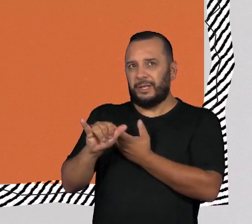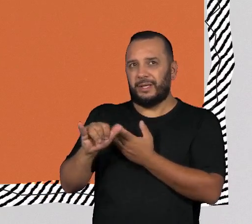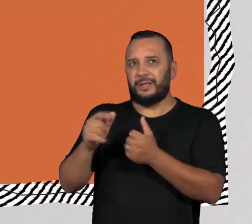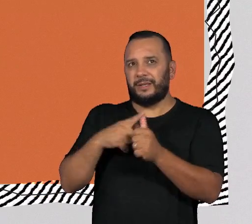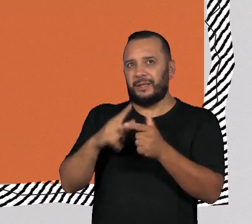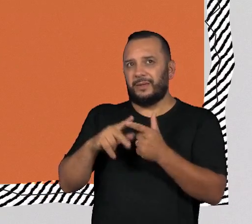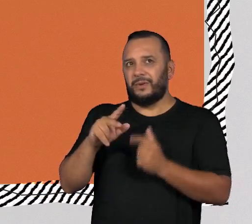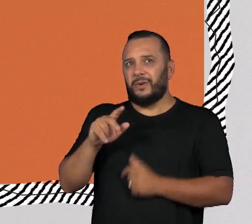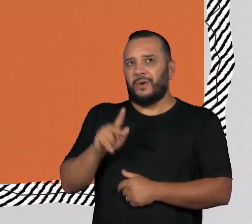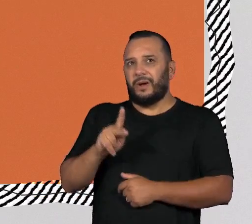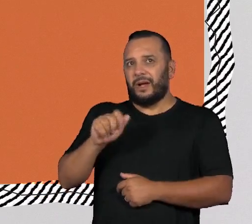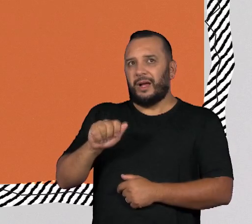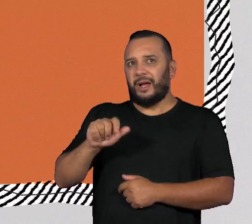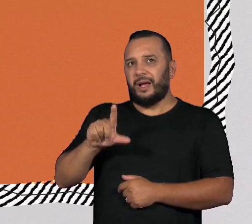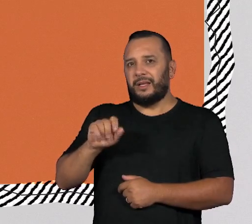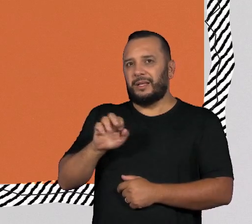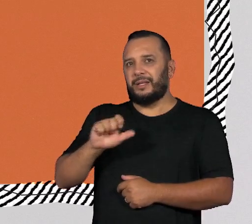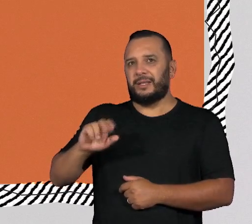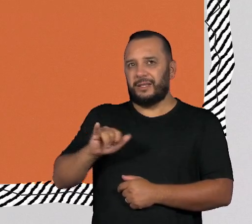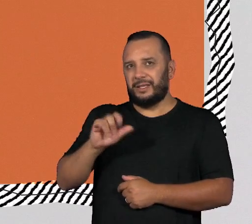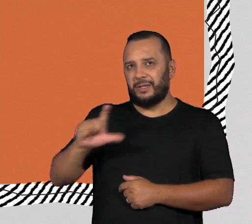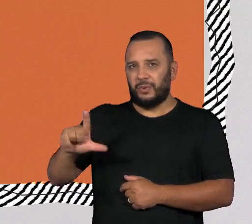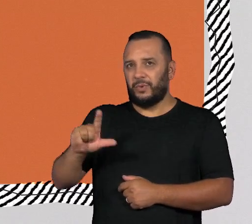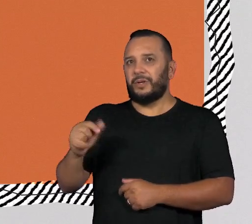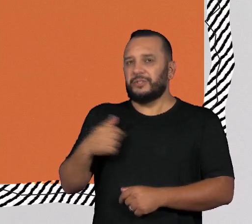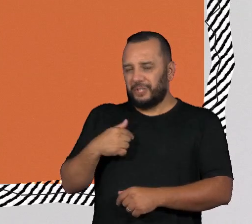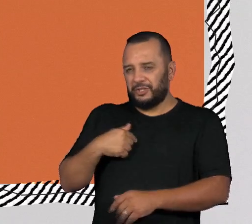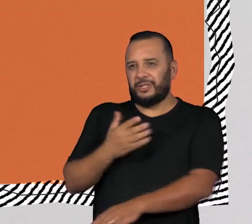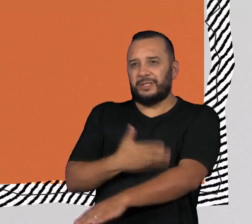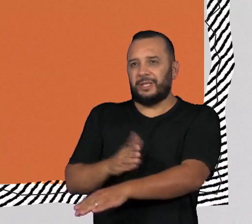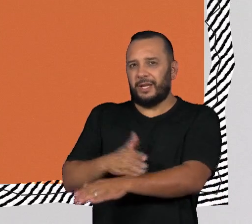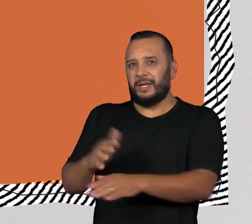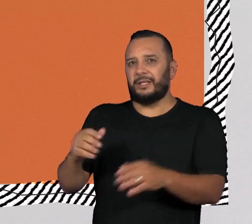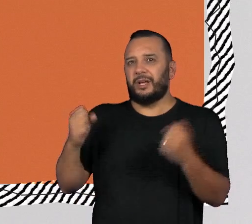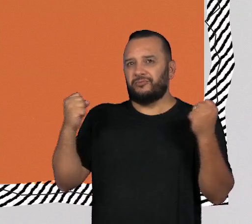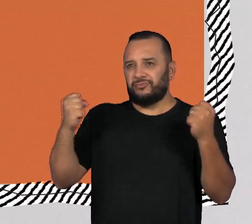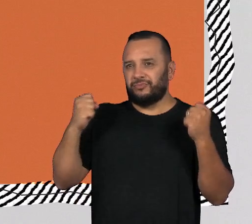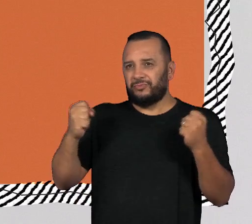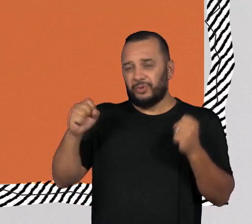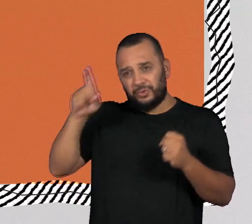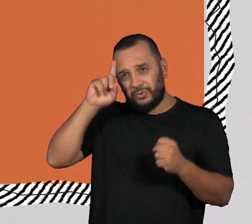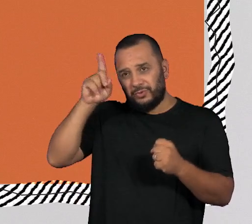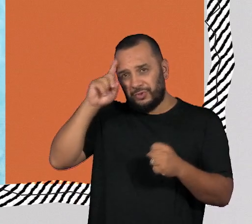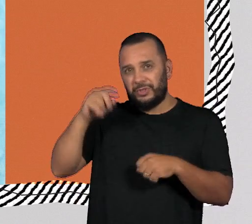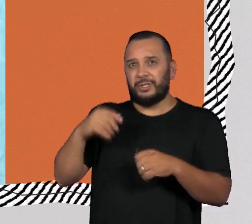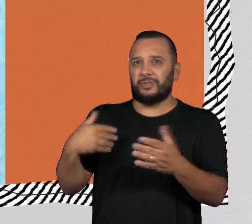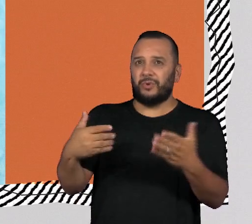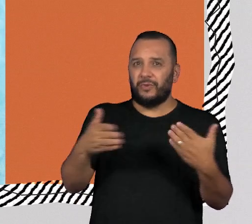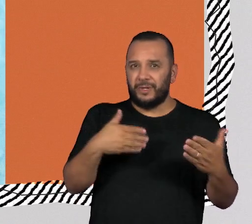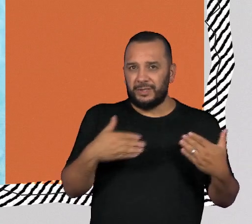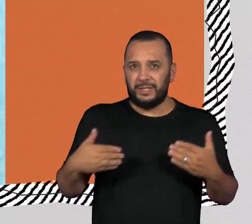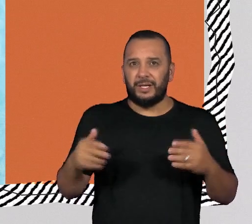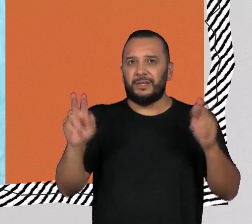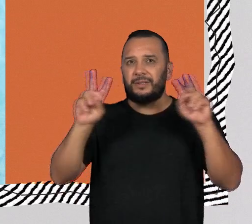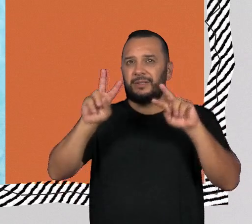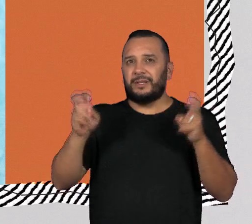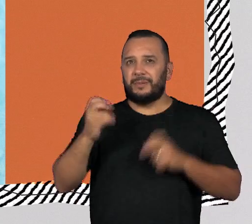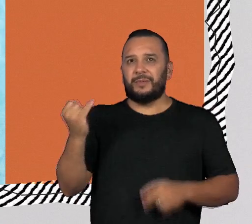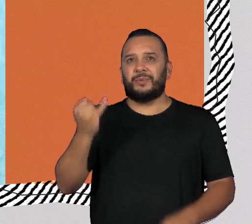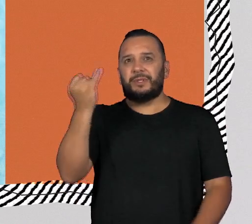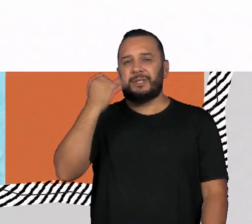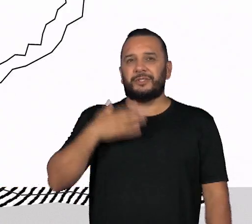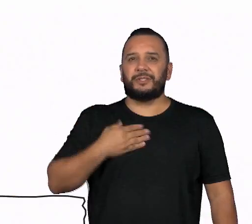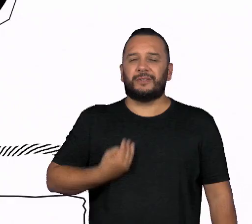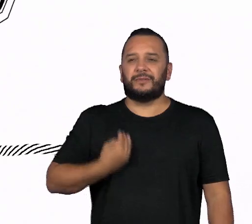junto. Então a gente vai junto. Então tá sempre um puxando o outro. E aí a gente tá sempre conversando sobre coisas importantes da vida,